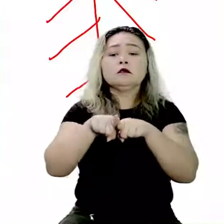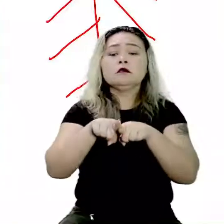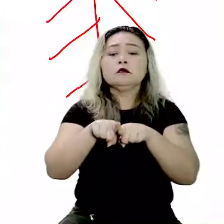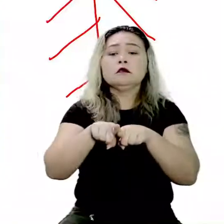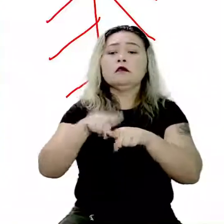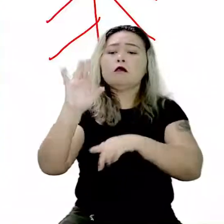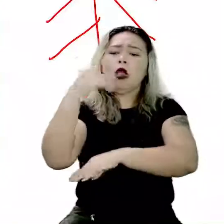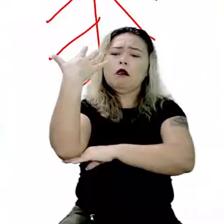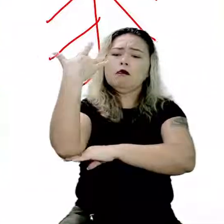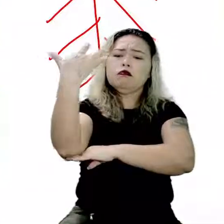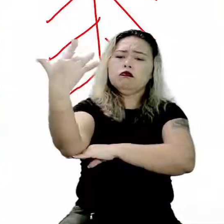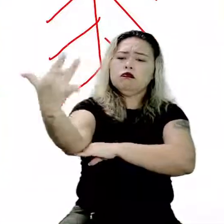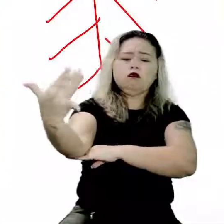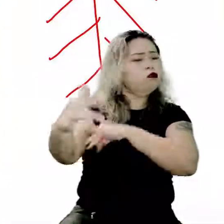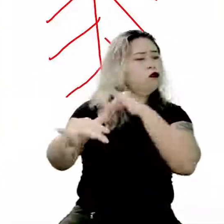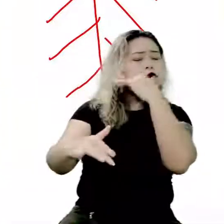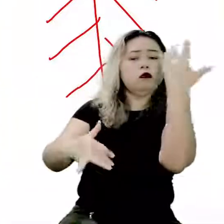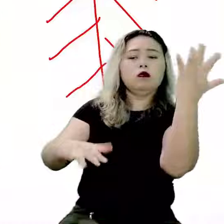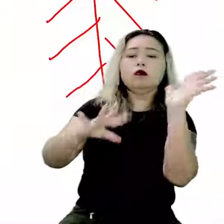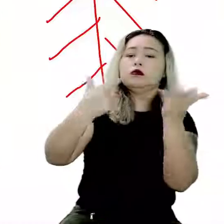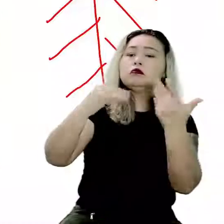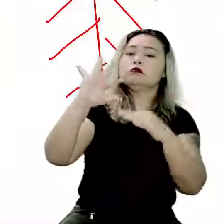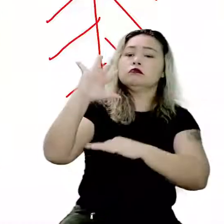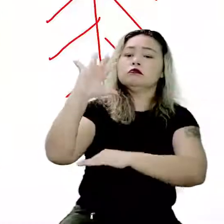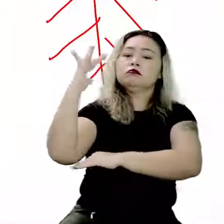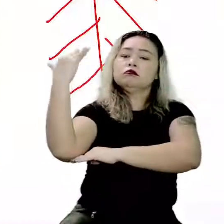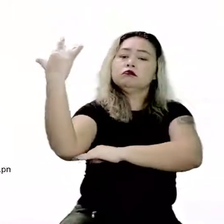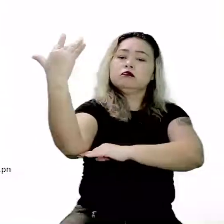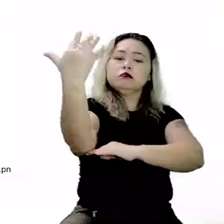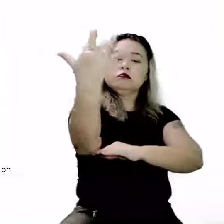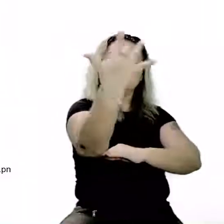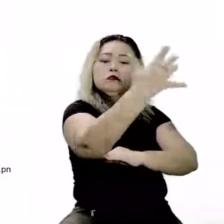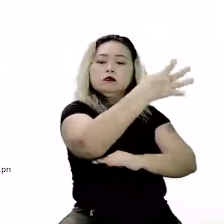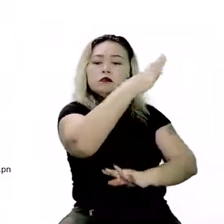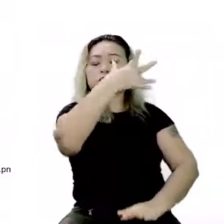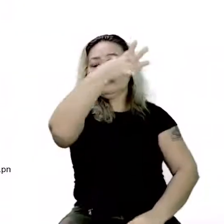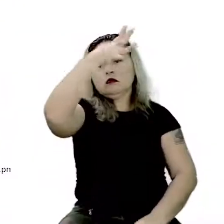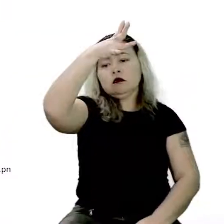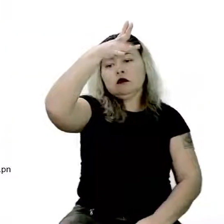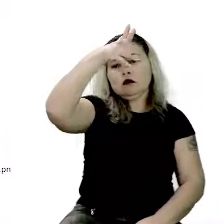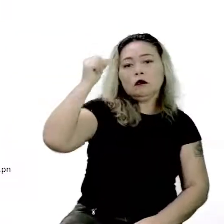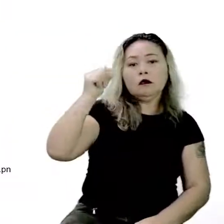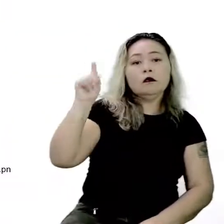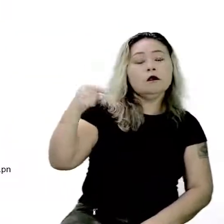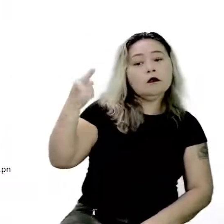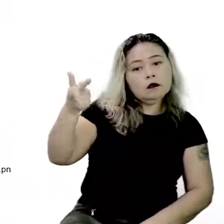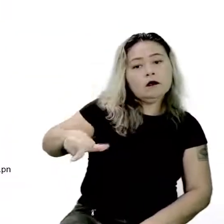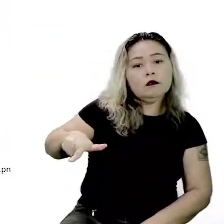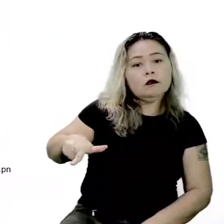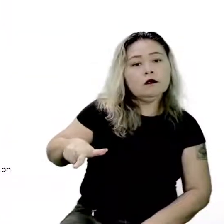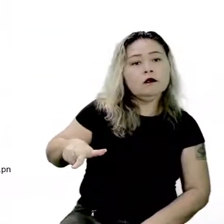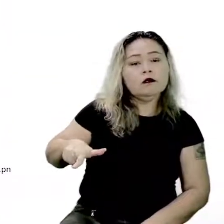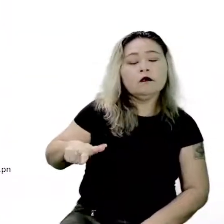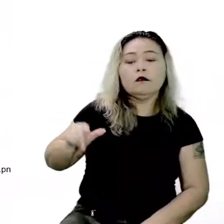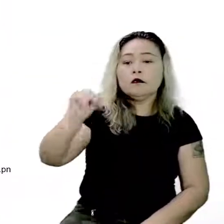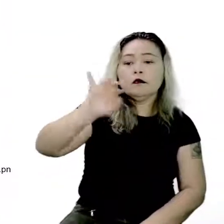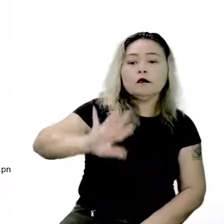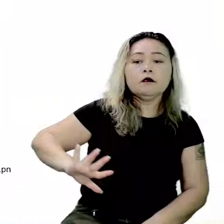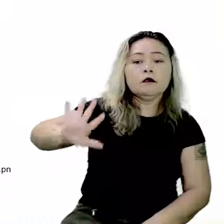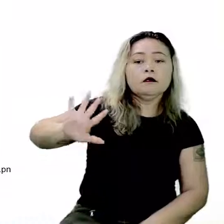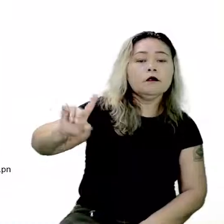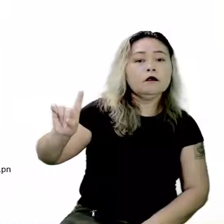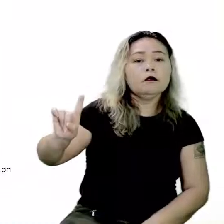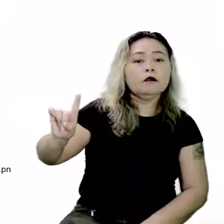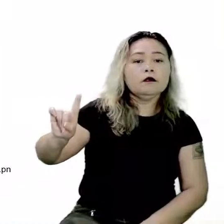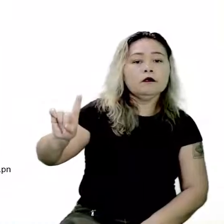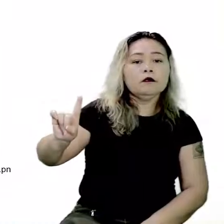intenso desmatamento da floresta amazônica aqui em Rondônia. Tá aí mais uma imagem,